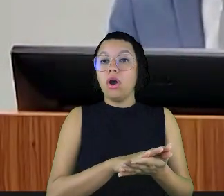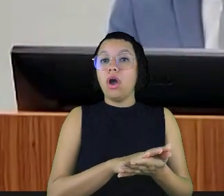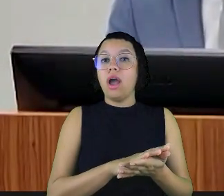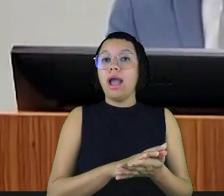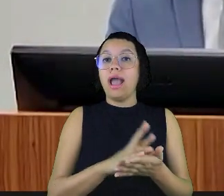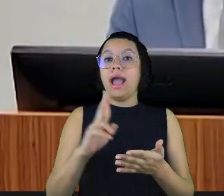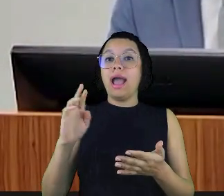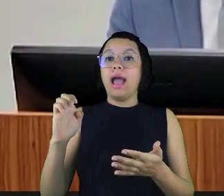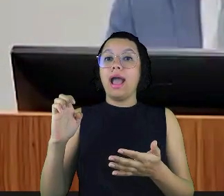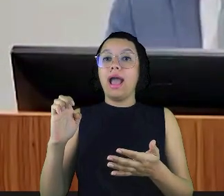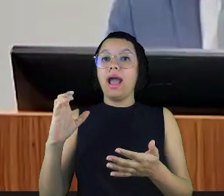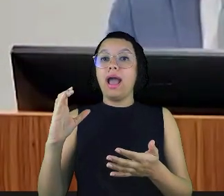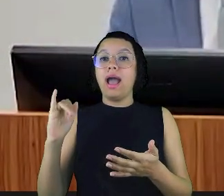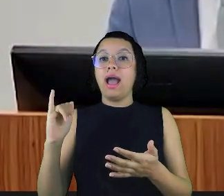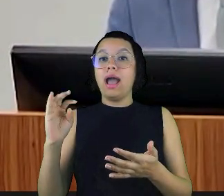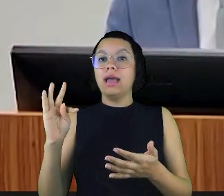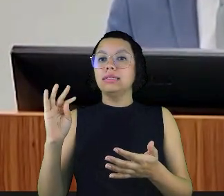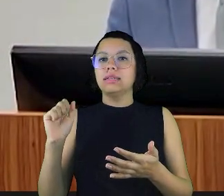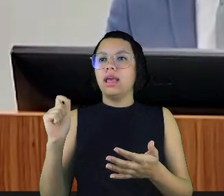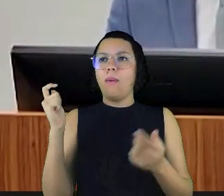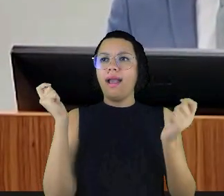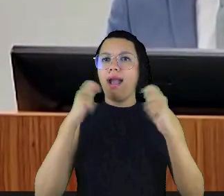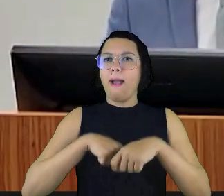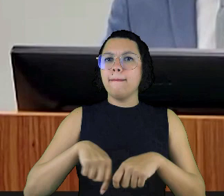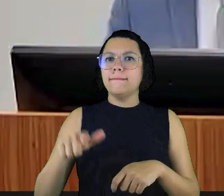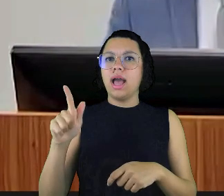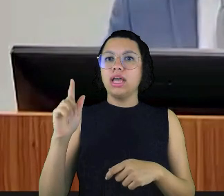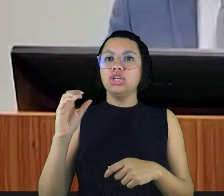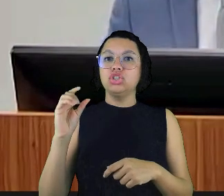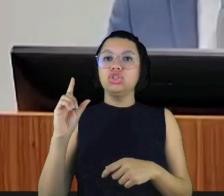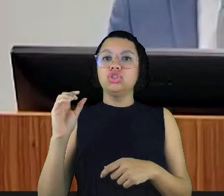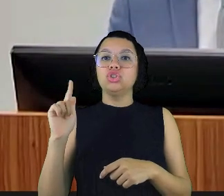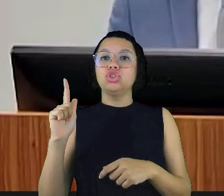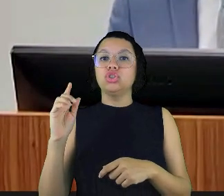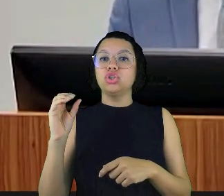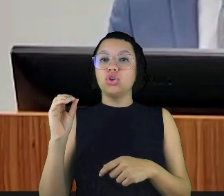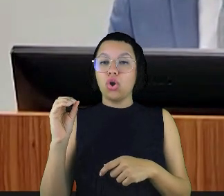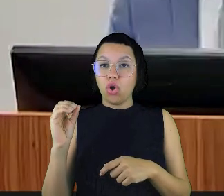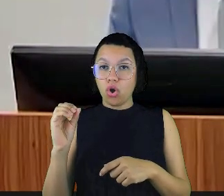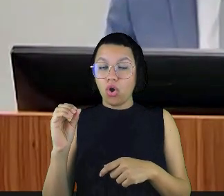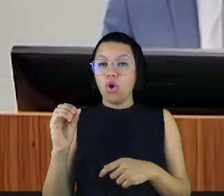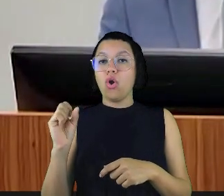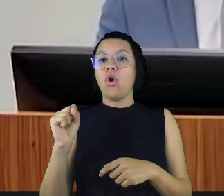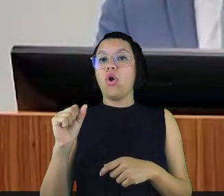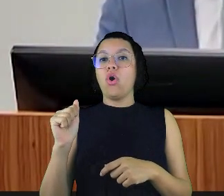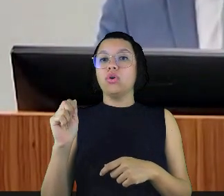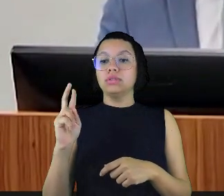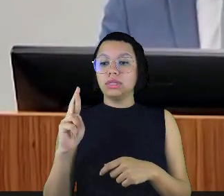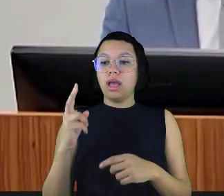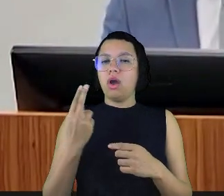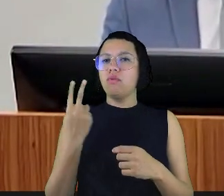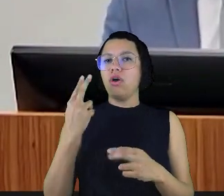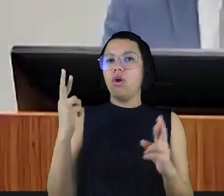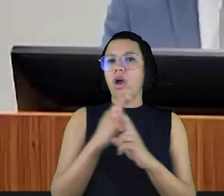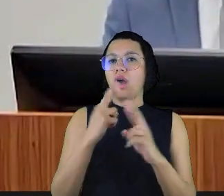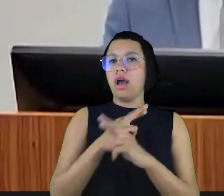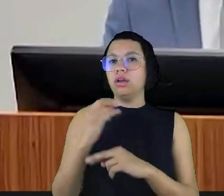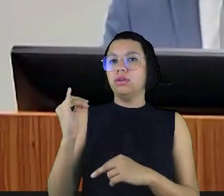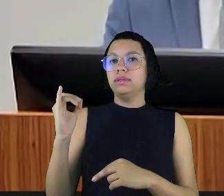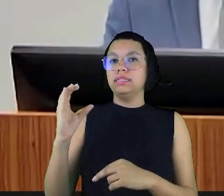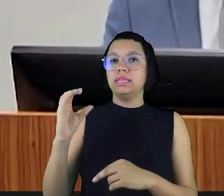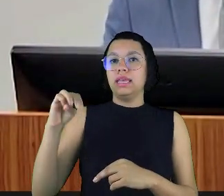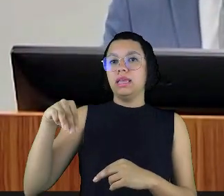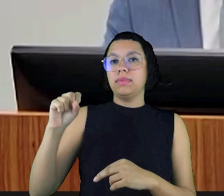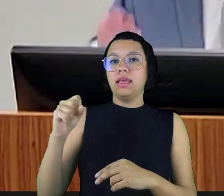glosar o valor relativo ao ICMS, Então, eu não tenho como continuar com a atividade